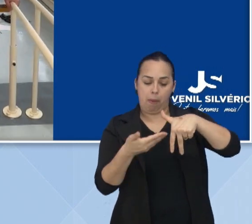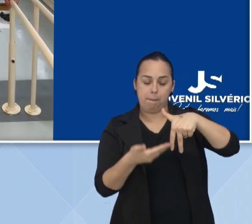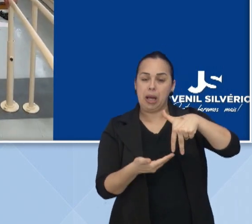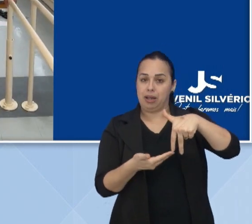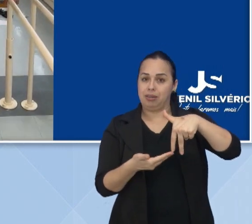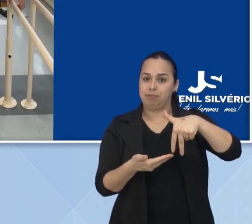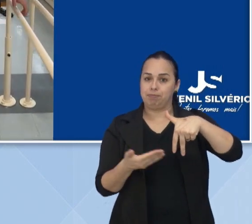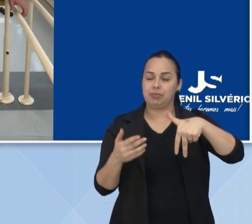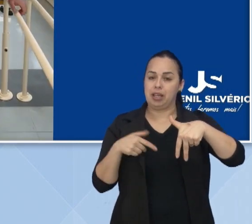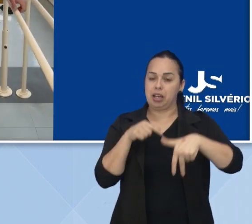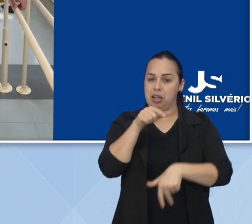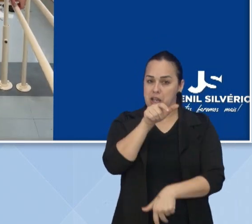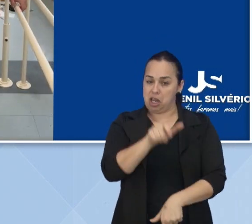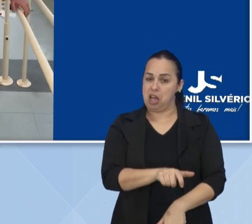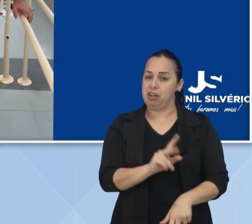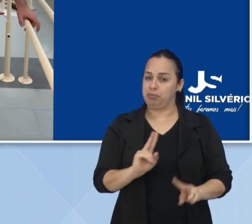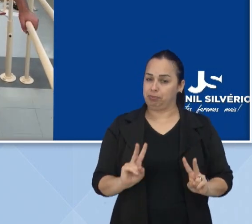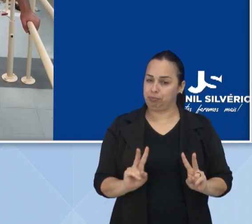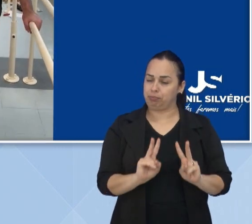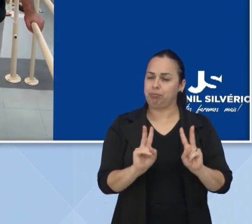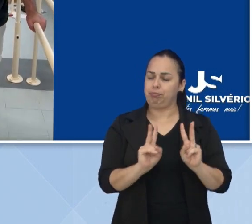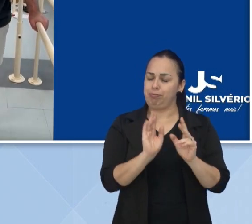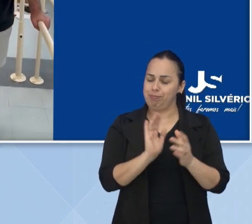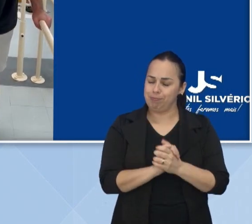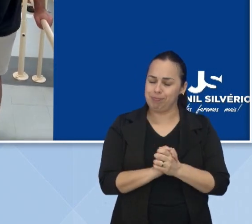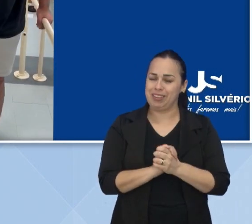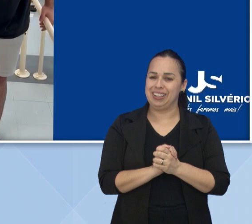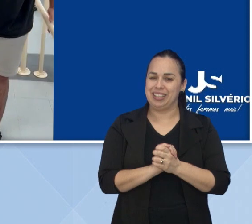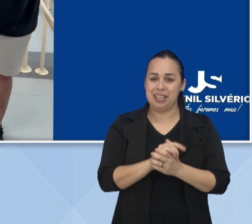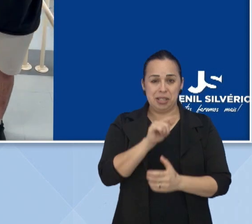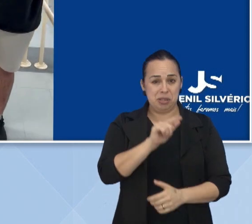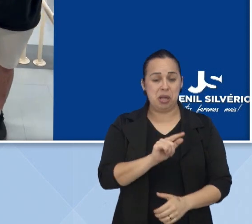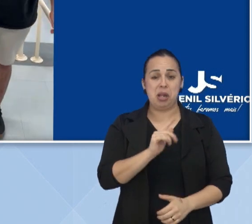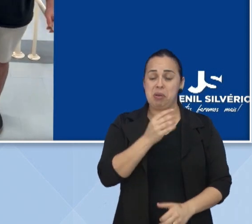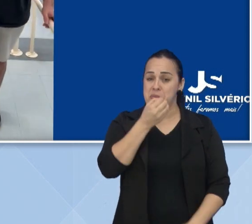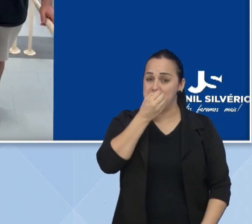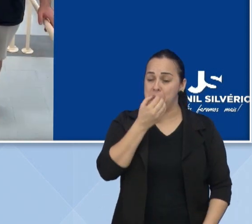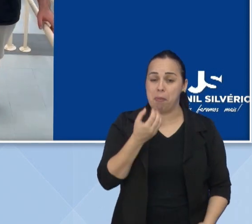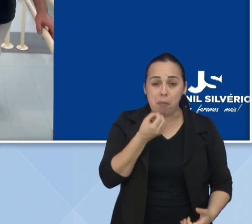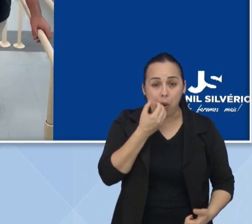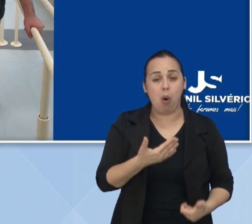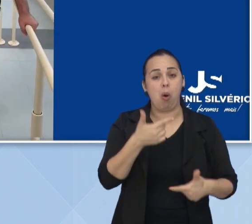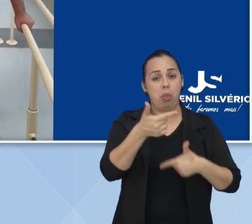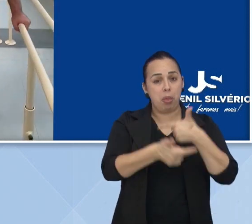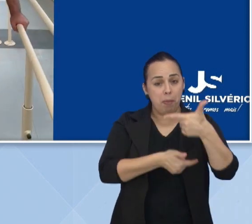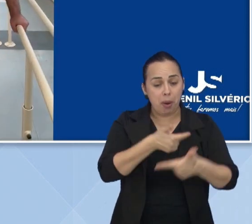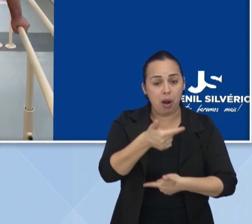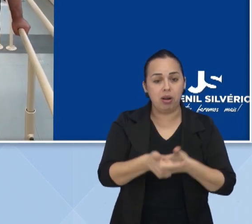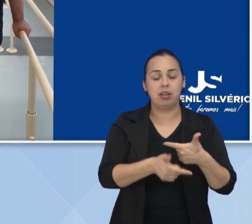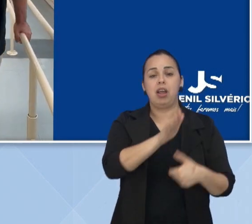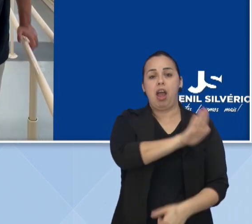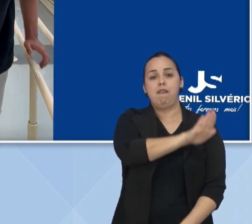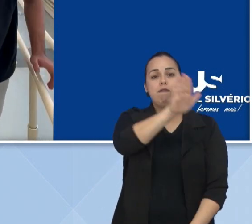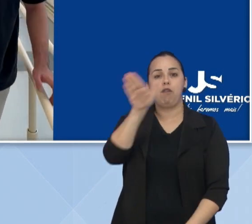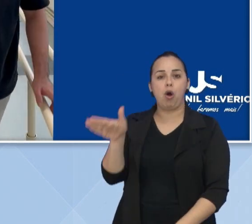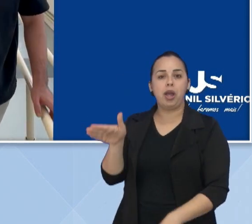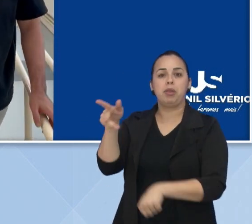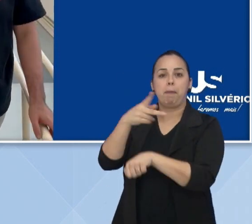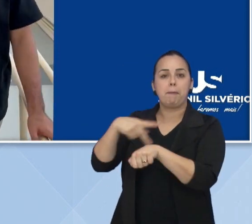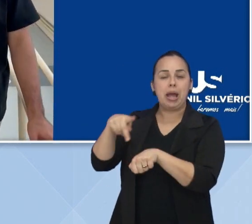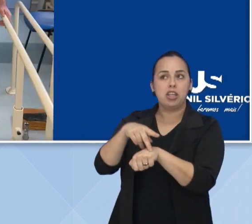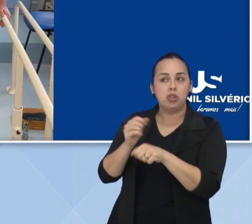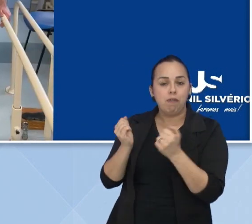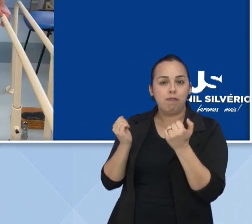João é um menino bastante valioso para todos nós, grande garoto, trabalhador, foi para o exterior para fazer a